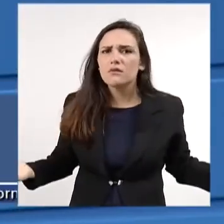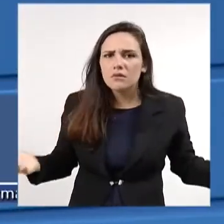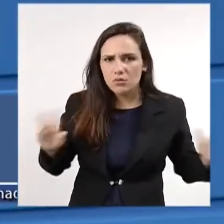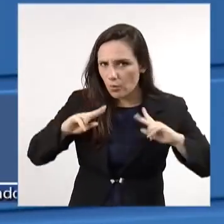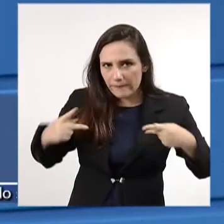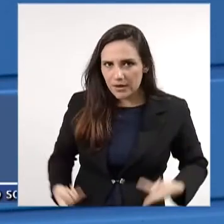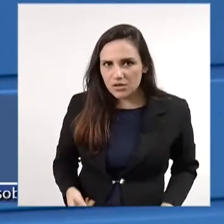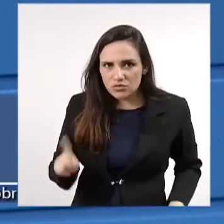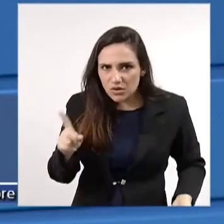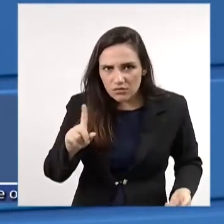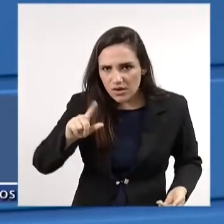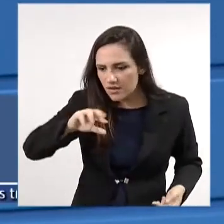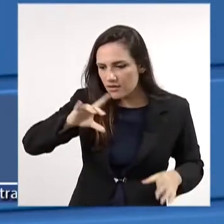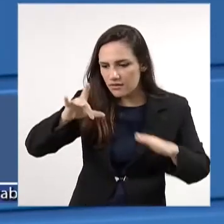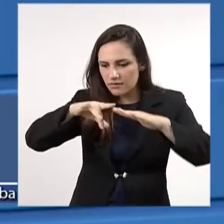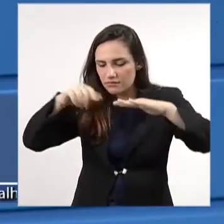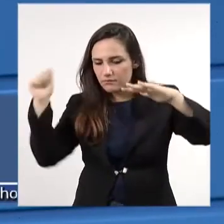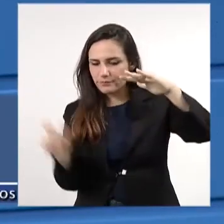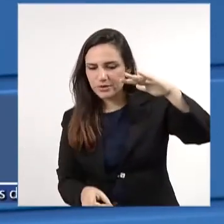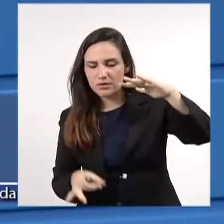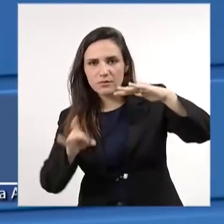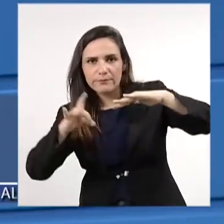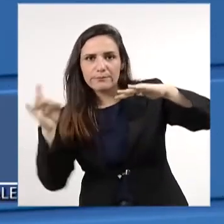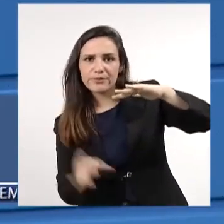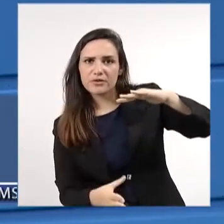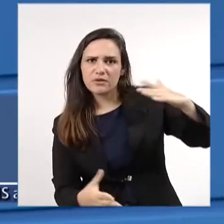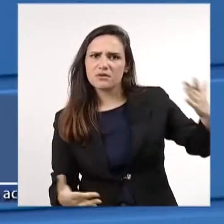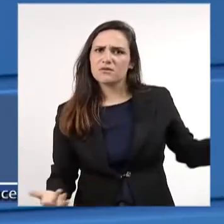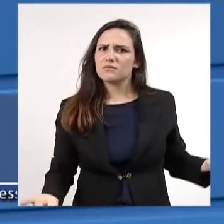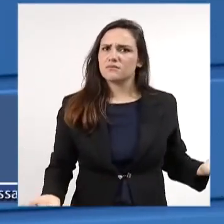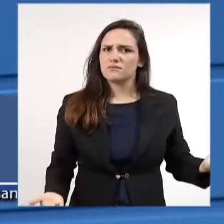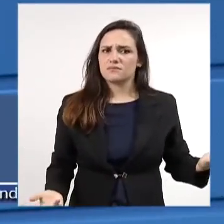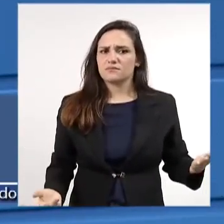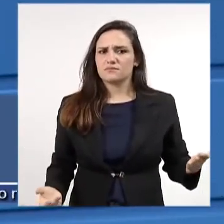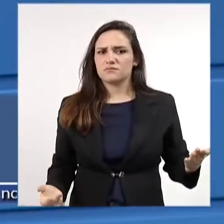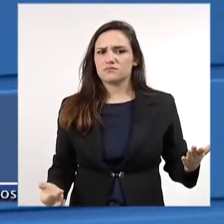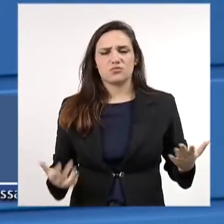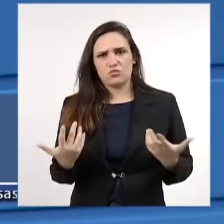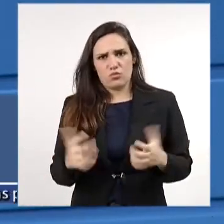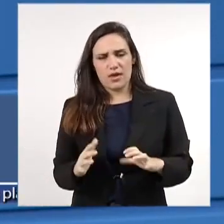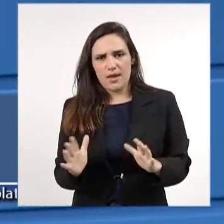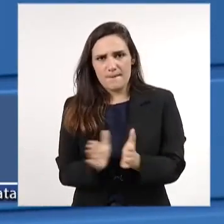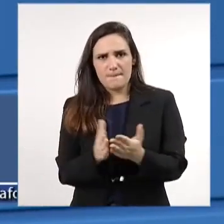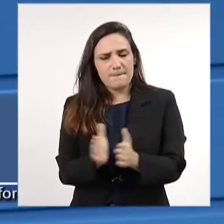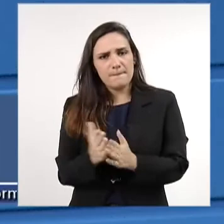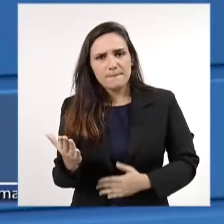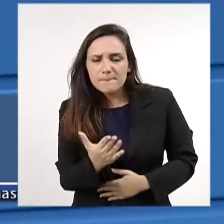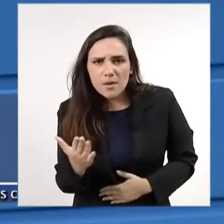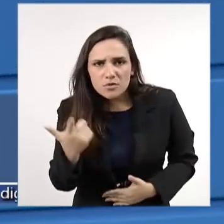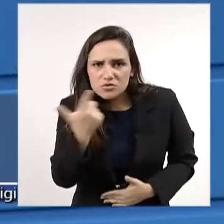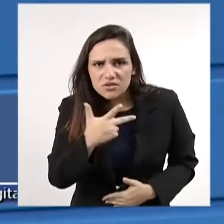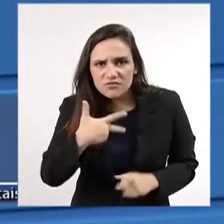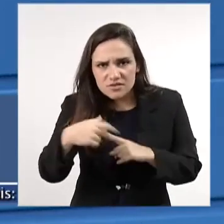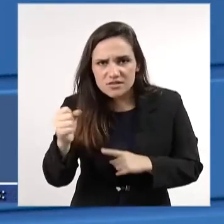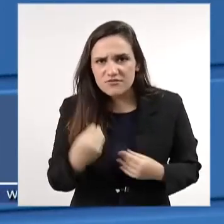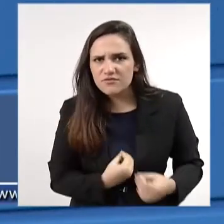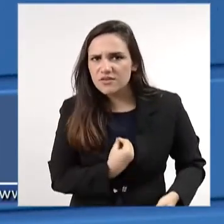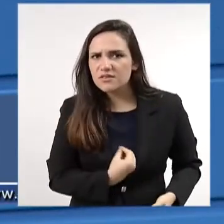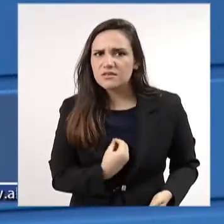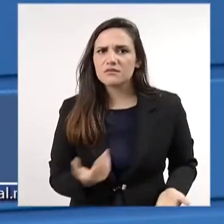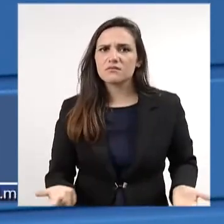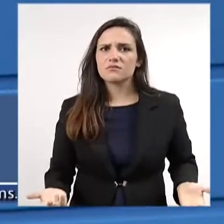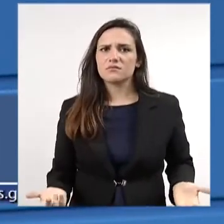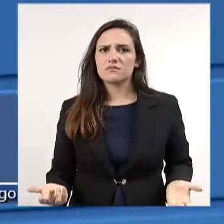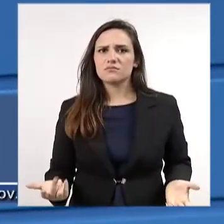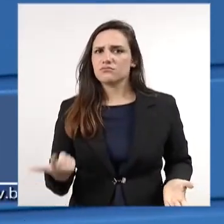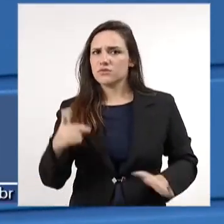né? Então, eles querem que a classe trabalhadora, que os pobres, eles fiquem numa situação que não possam